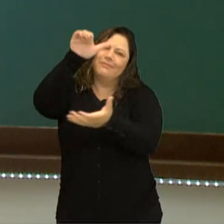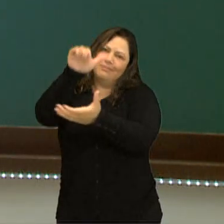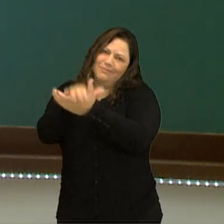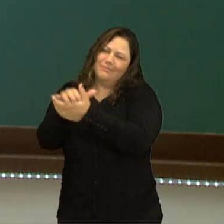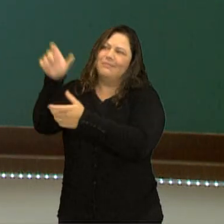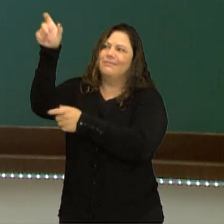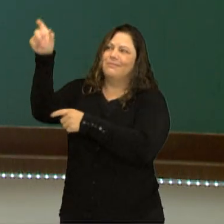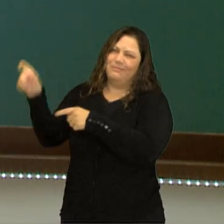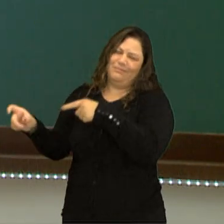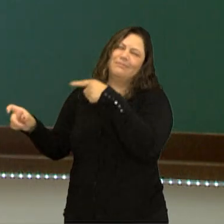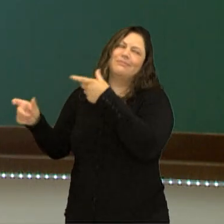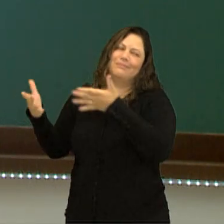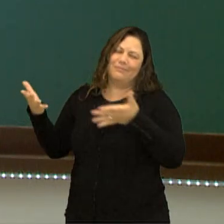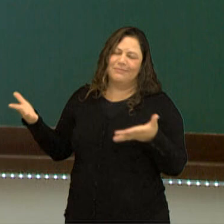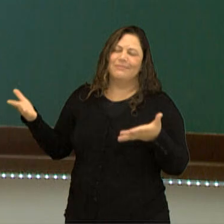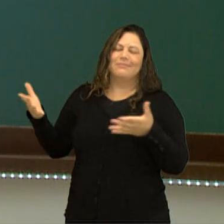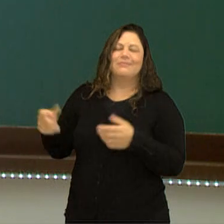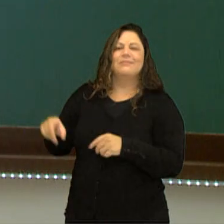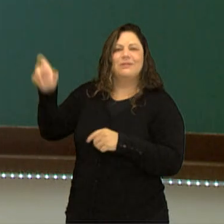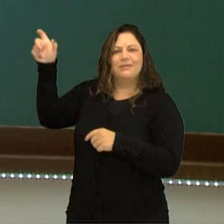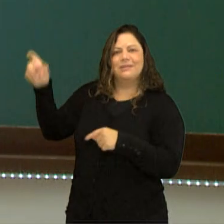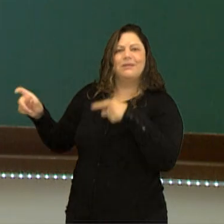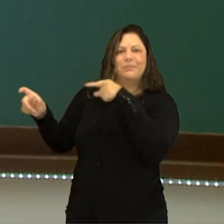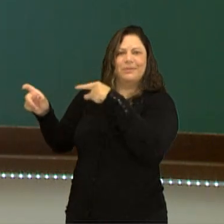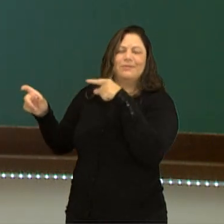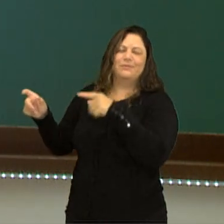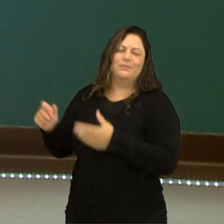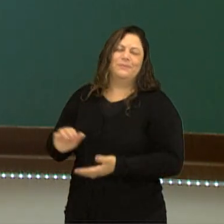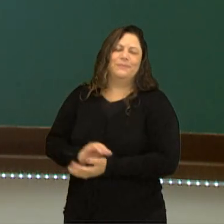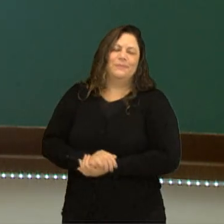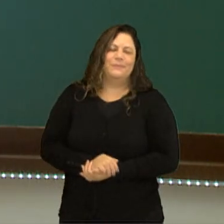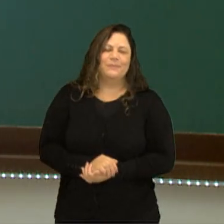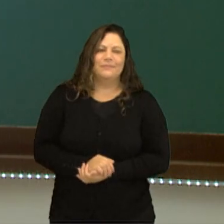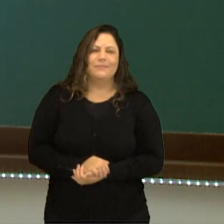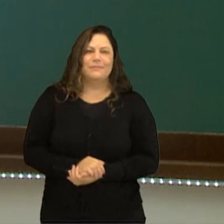esse interlocutor, com essa pessoa a quem ele está se dirigindo.